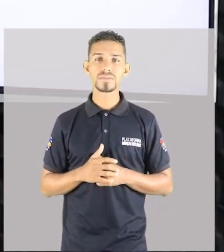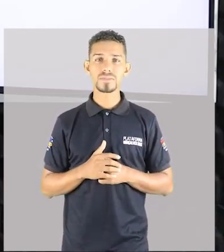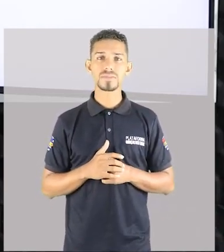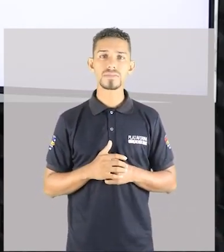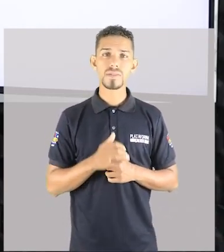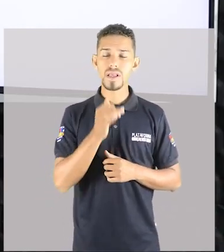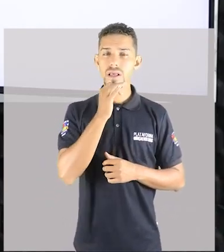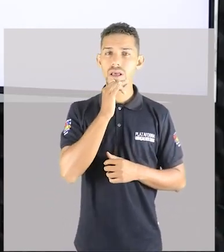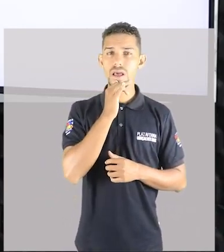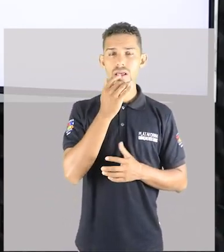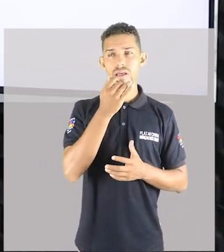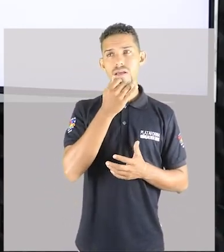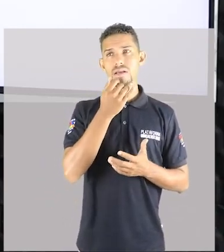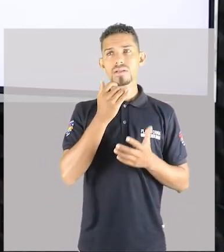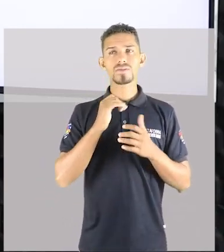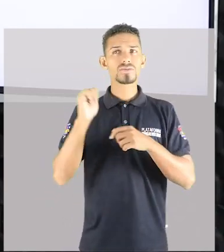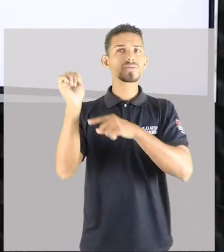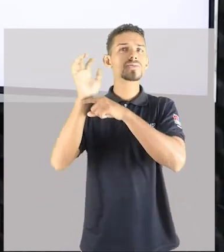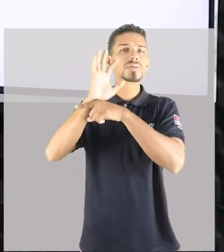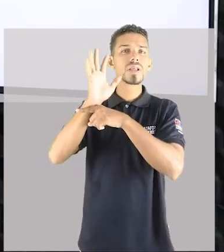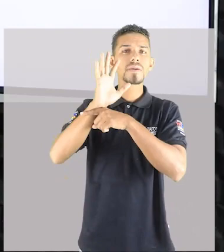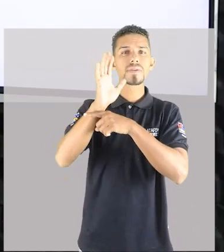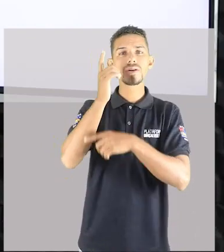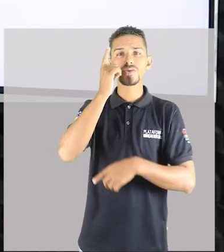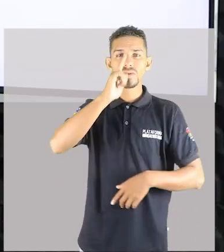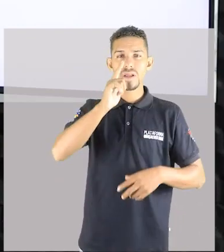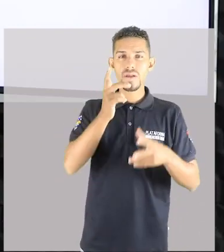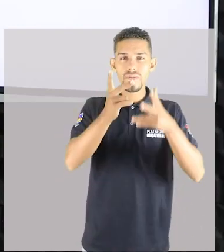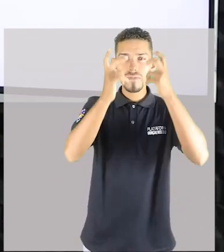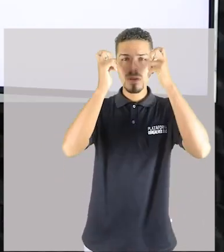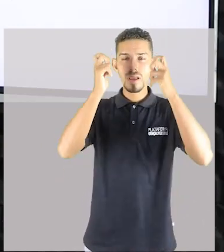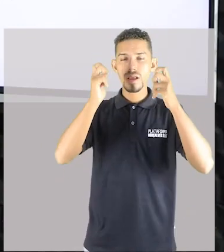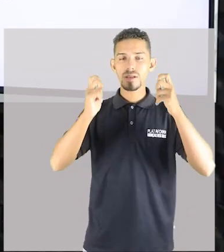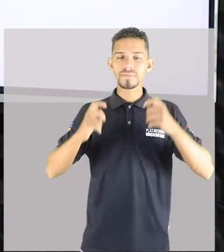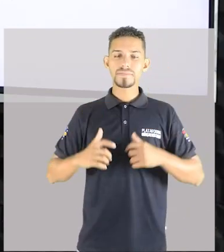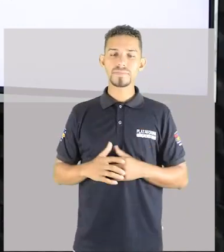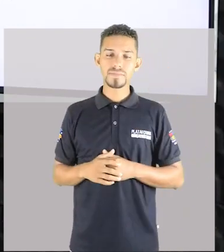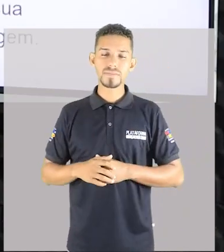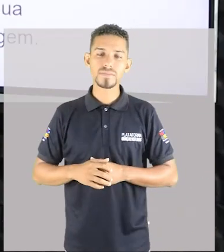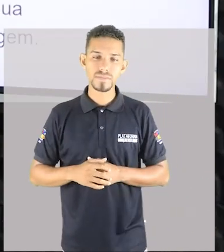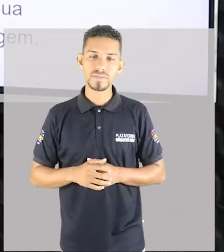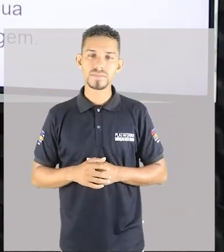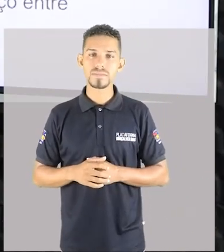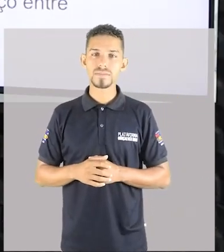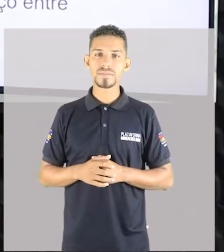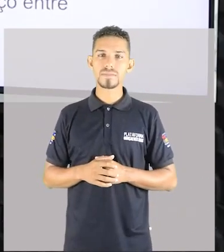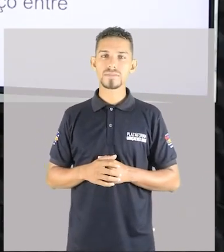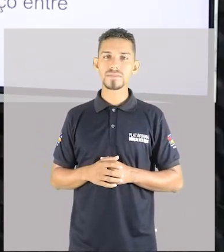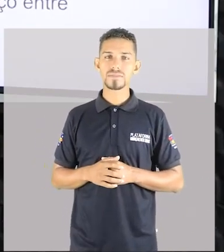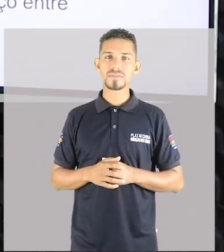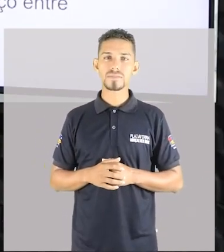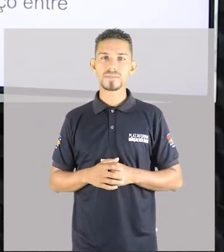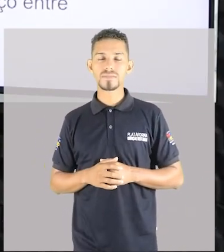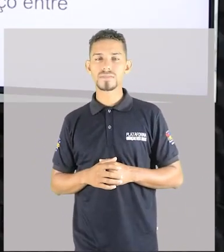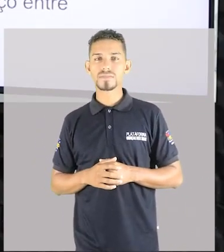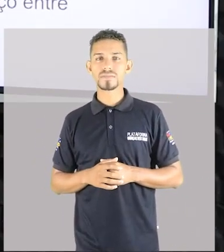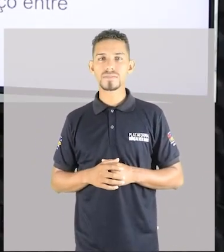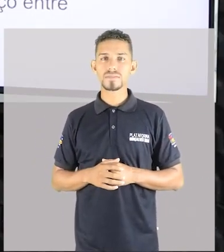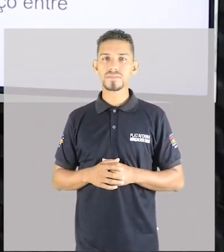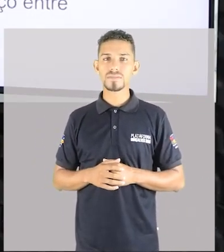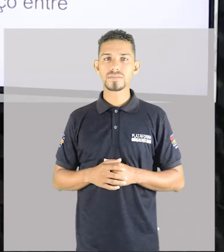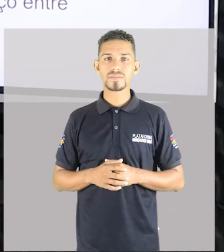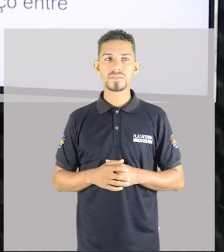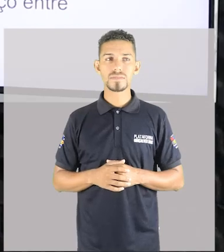no cinema, né? Se for a tela onde a gente vê a imagem. Aqui no olho o nome se dá retina. Certo?